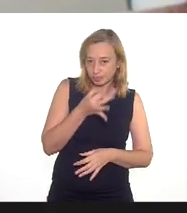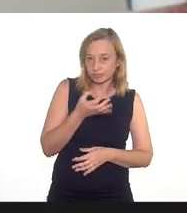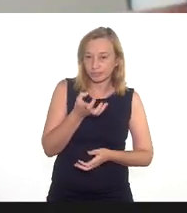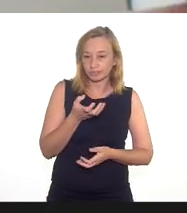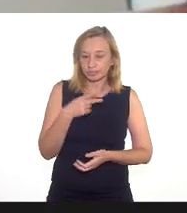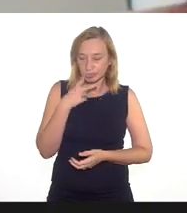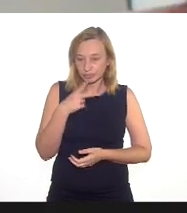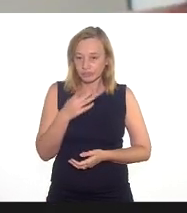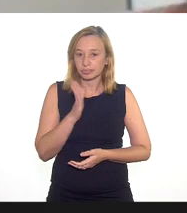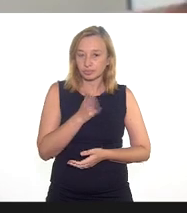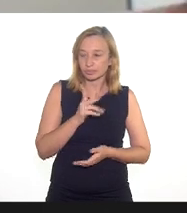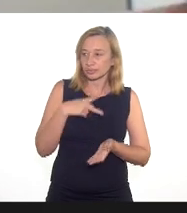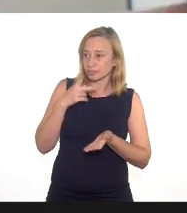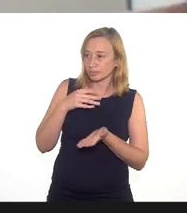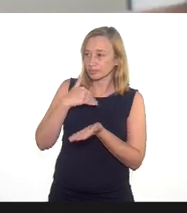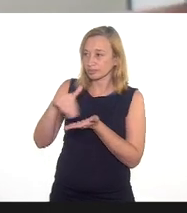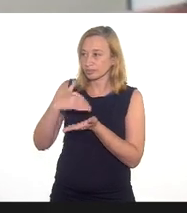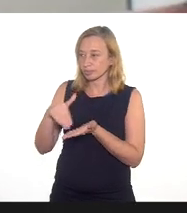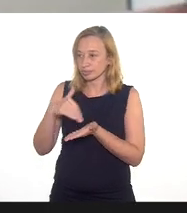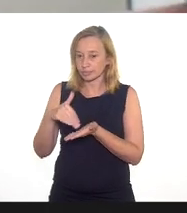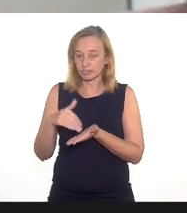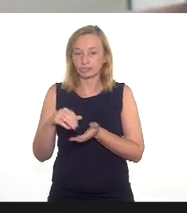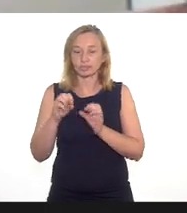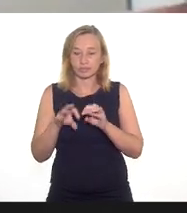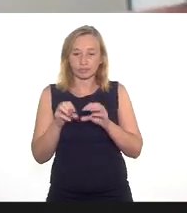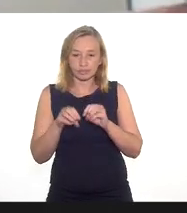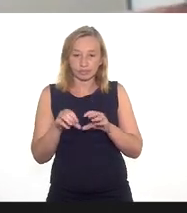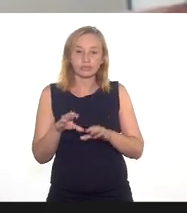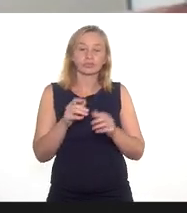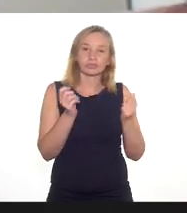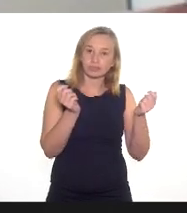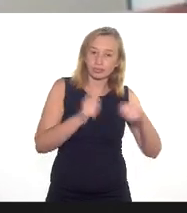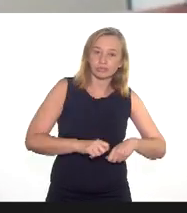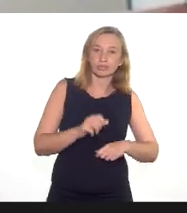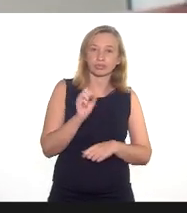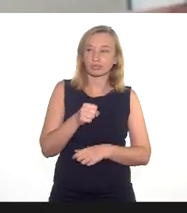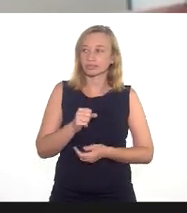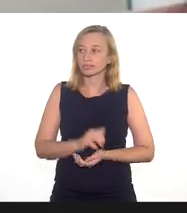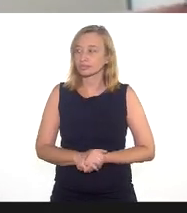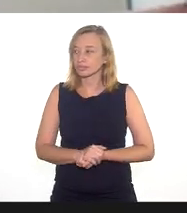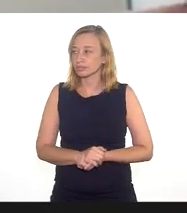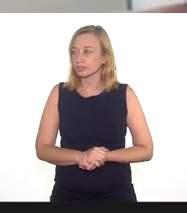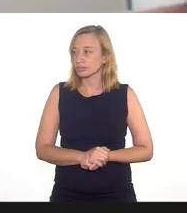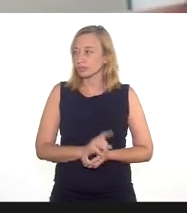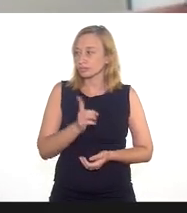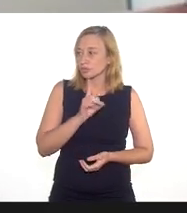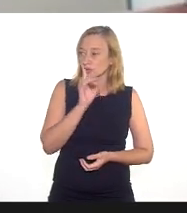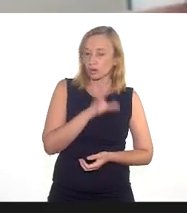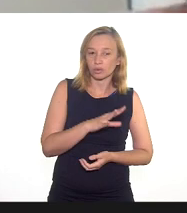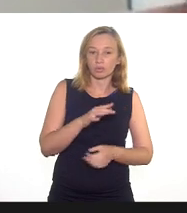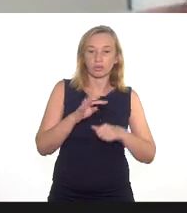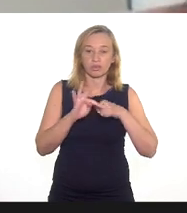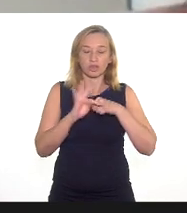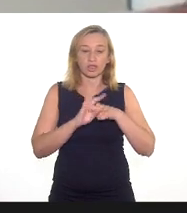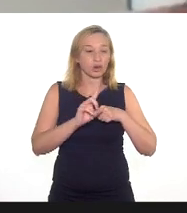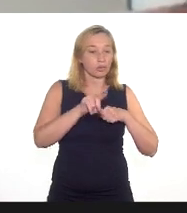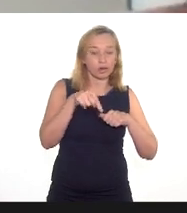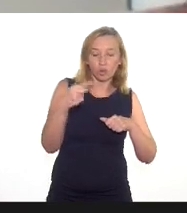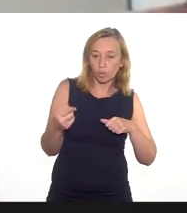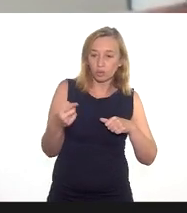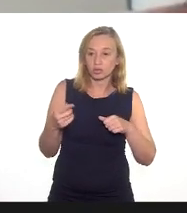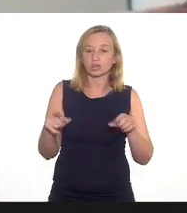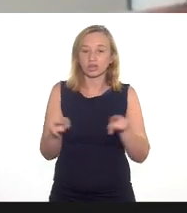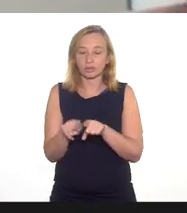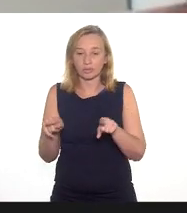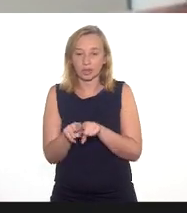reiterar. Cheguei a tratar com o secretário Conte Bittencourt sobre essa possibilidade, não só para a FITEC, mas para outras redes que demandassem